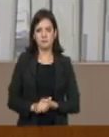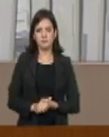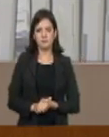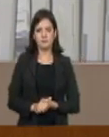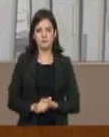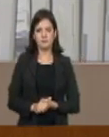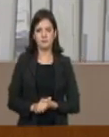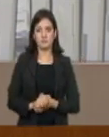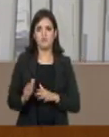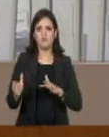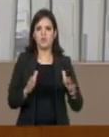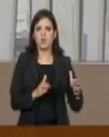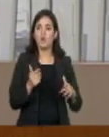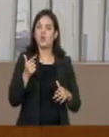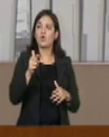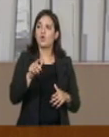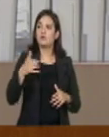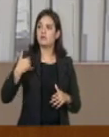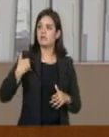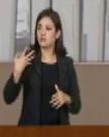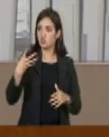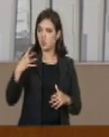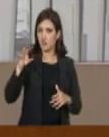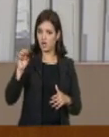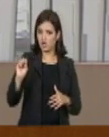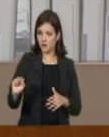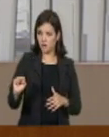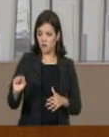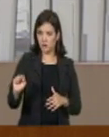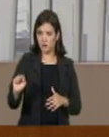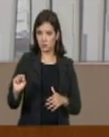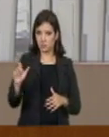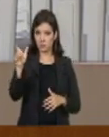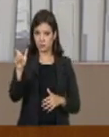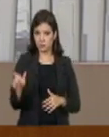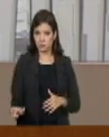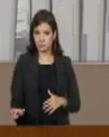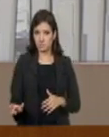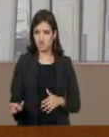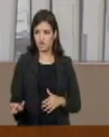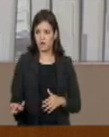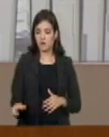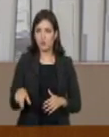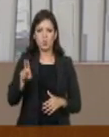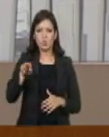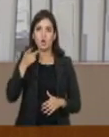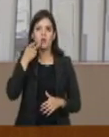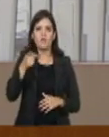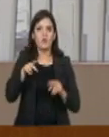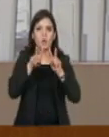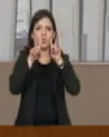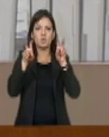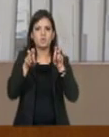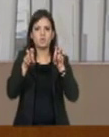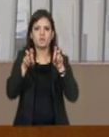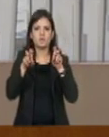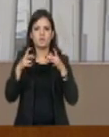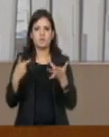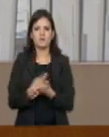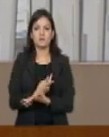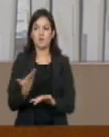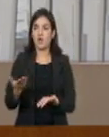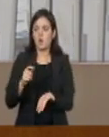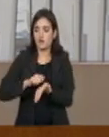Fulano, 48 anos, que não quis ter o nome completo divulgado, nunca falou sobre a tragédia. A Folha escreveu sobre o que